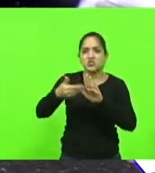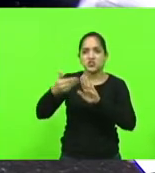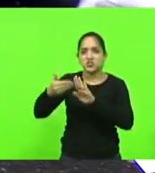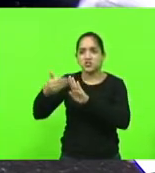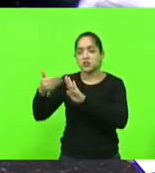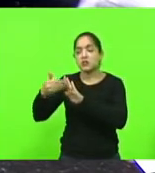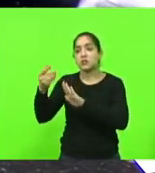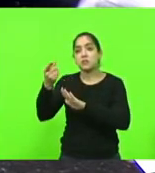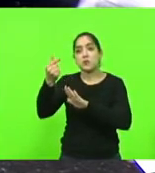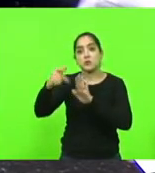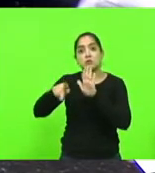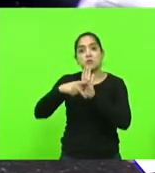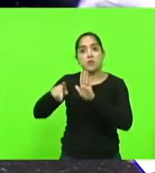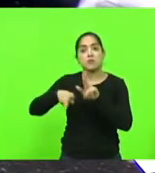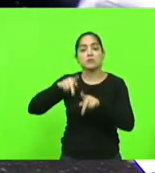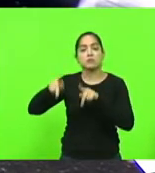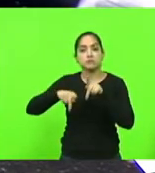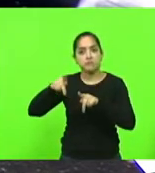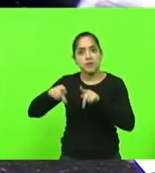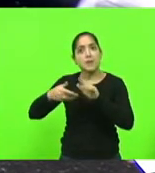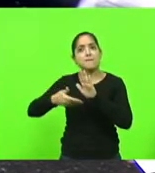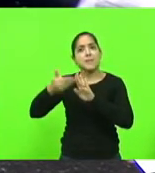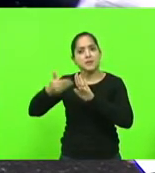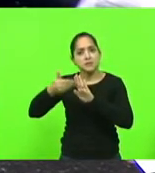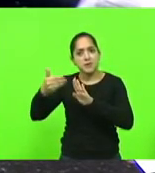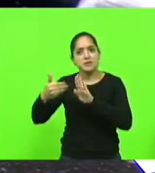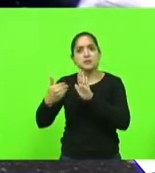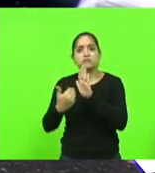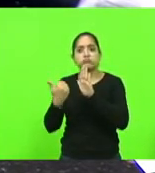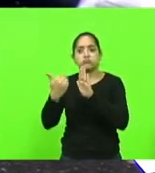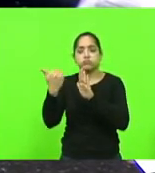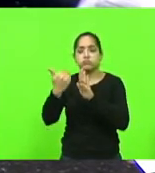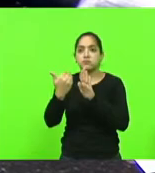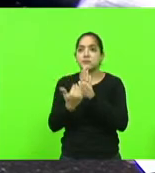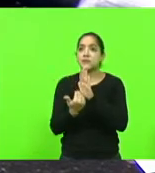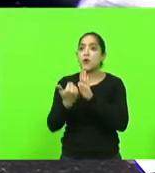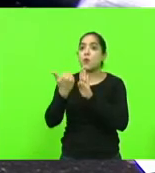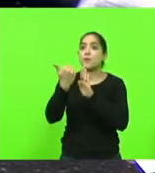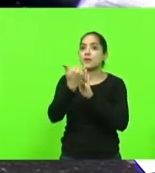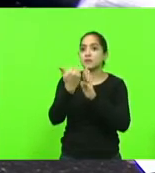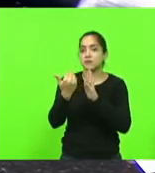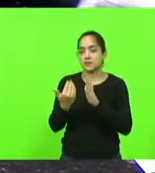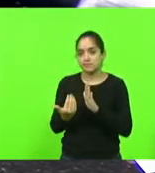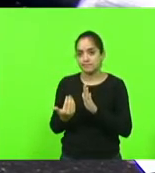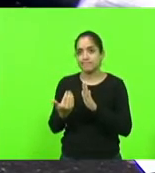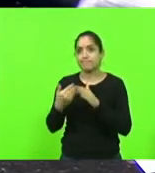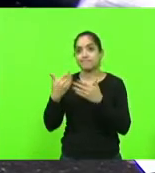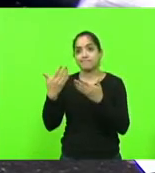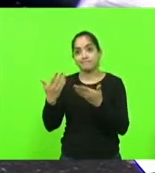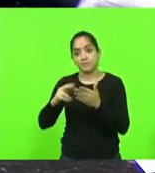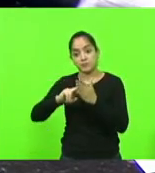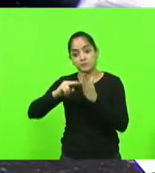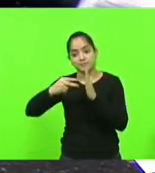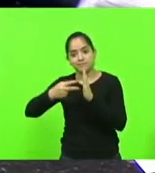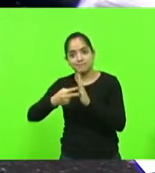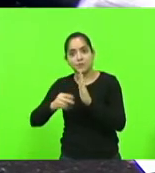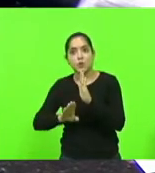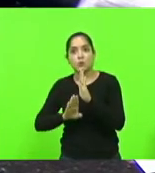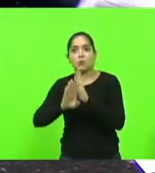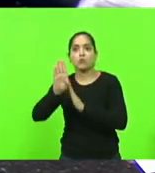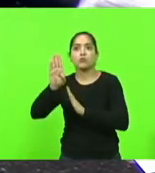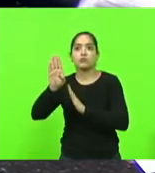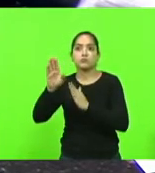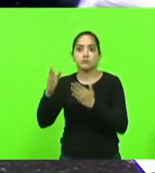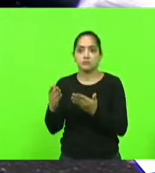O governo está tirando cada vez mais dinheiro da população. É isso que significa quando nós batemos um recorde de arrecadação. Não